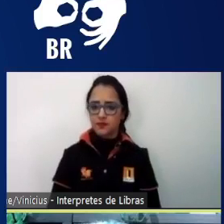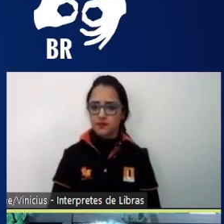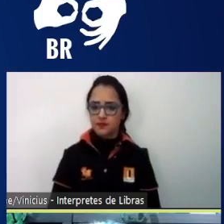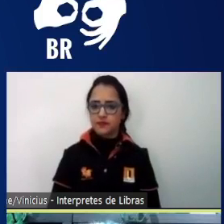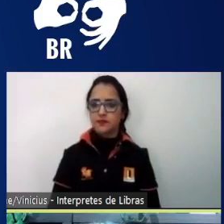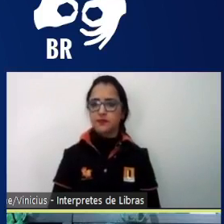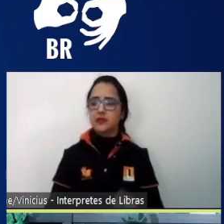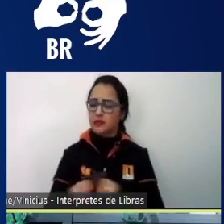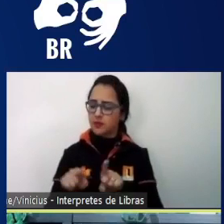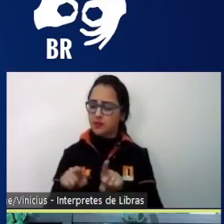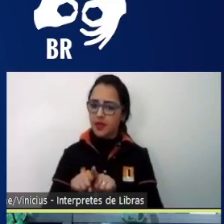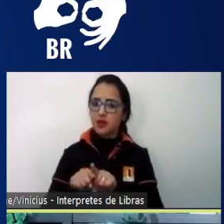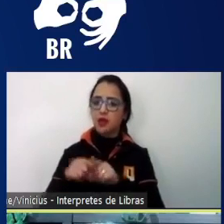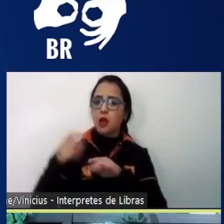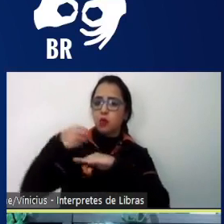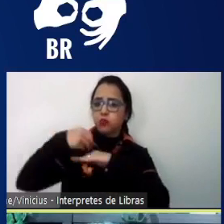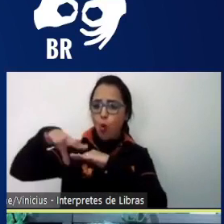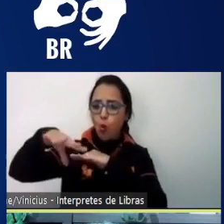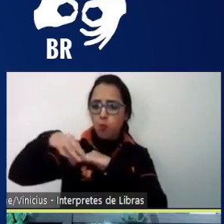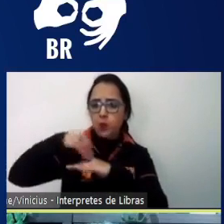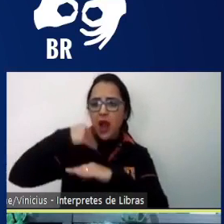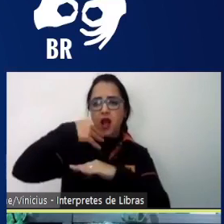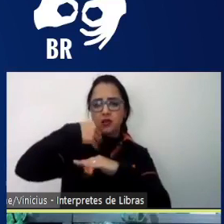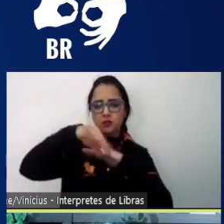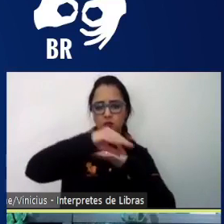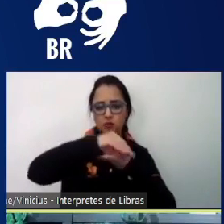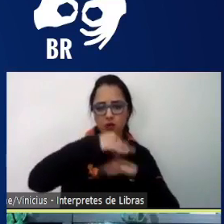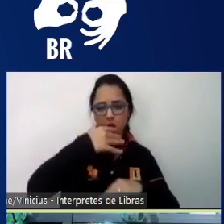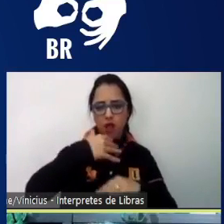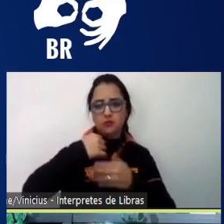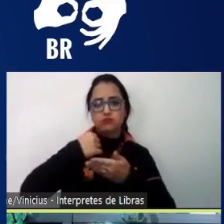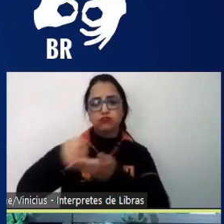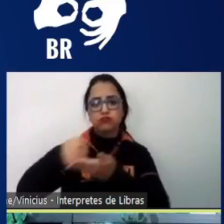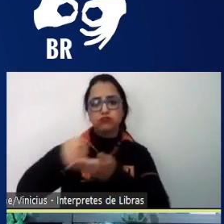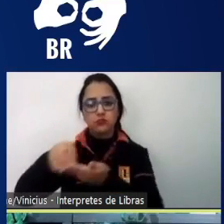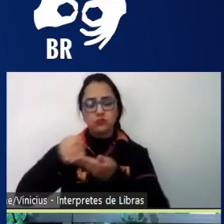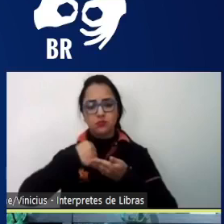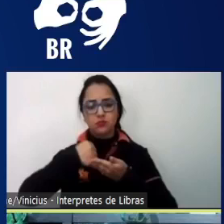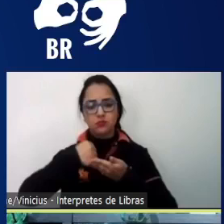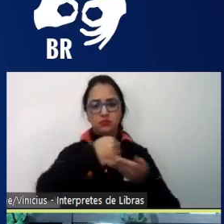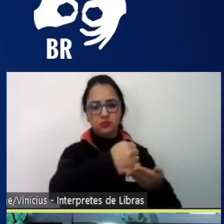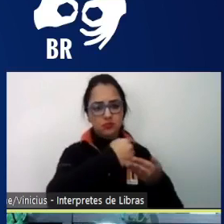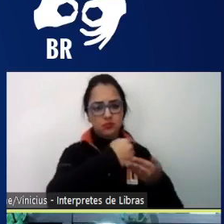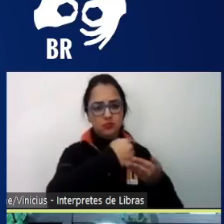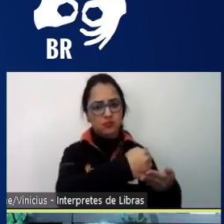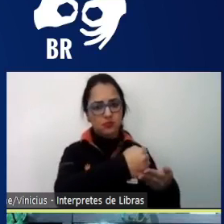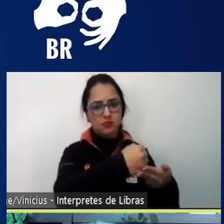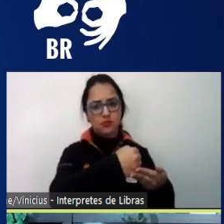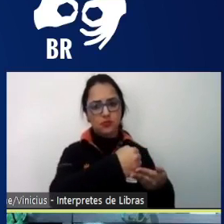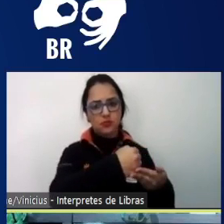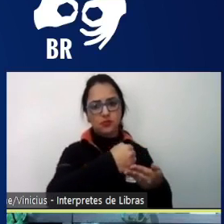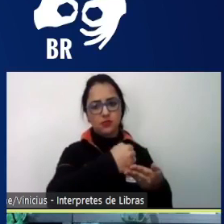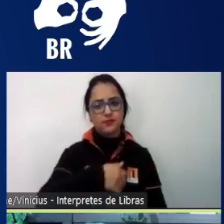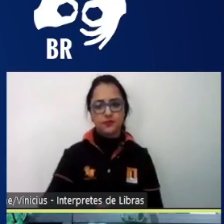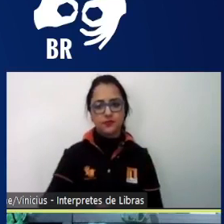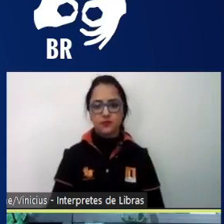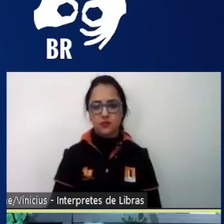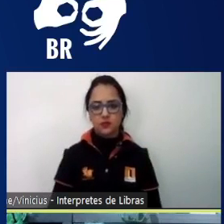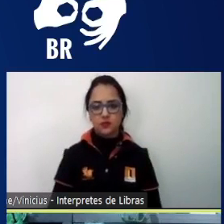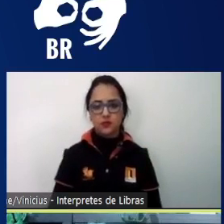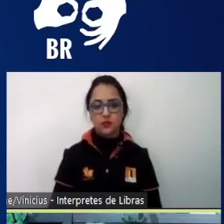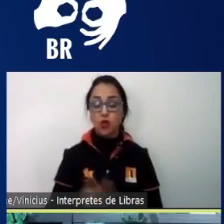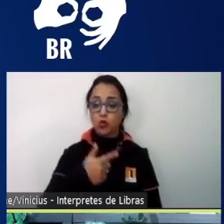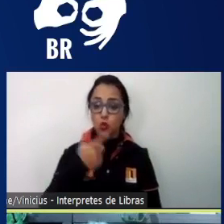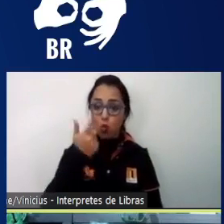compartilhada, com cooperação, fazermos algumas alterações no caminho,